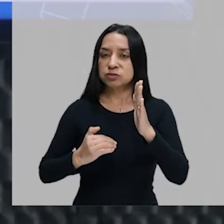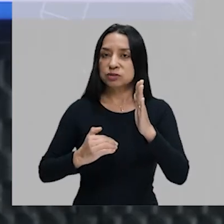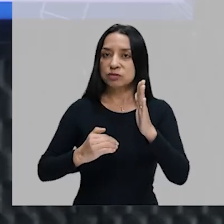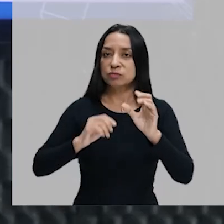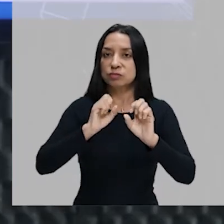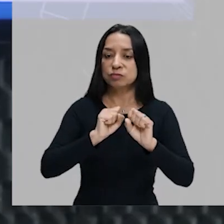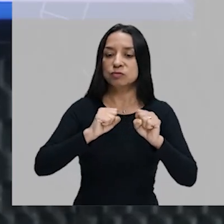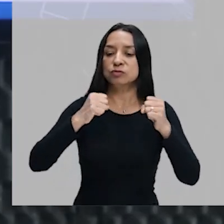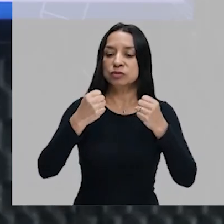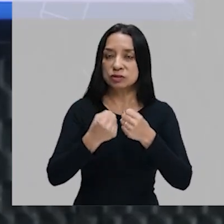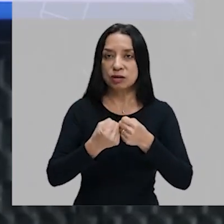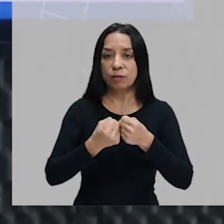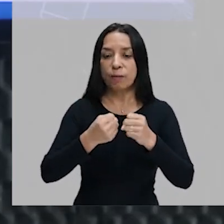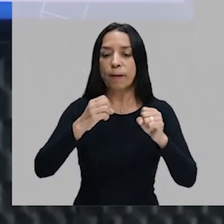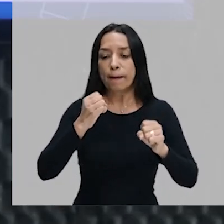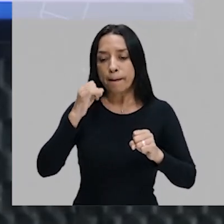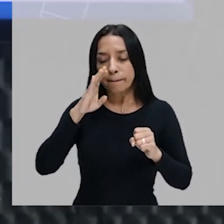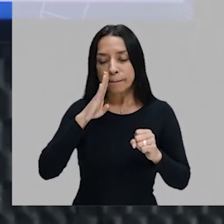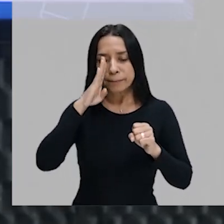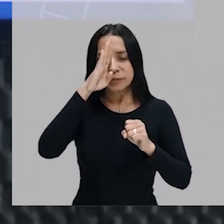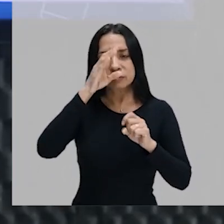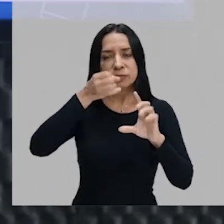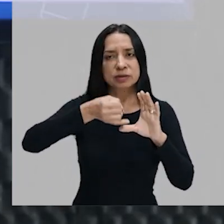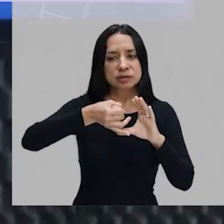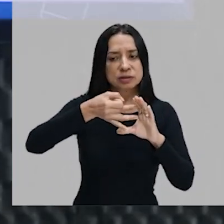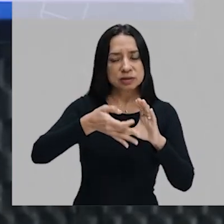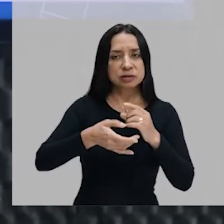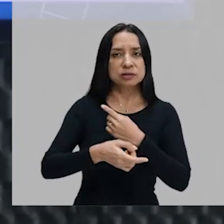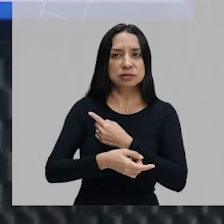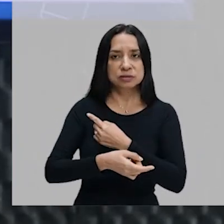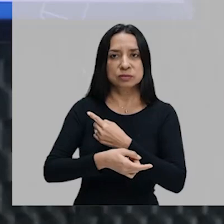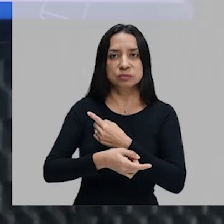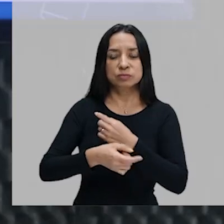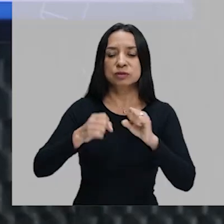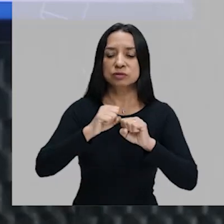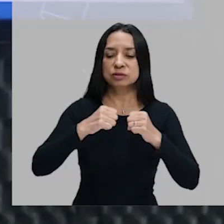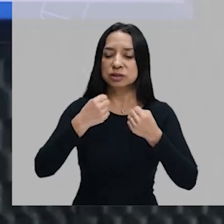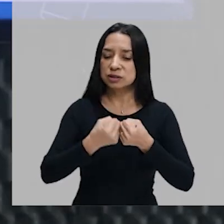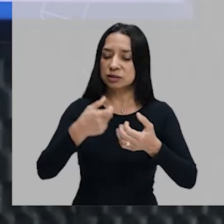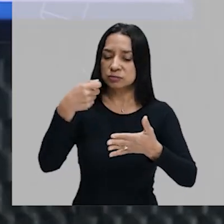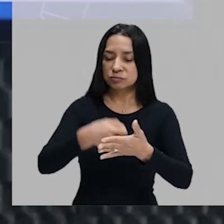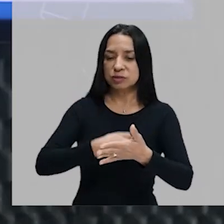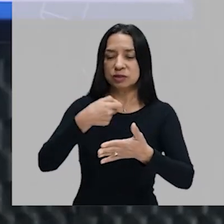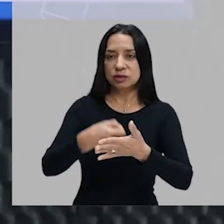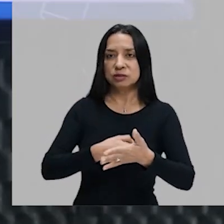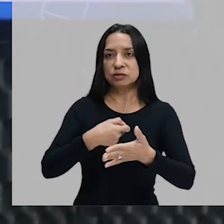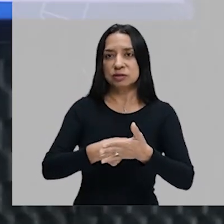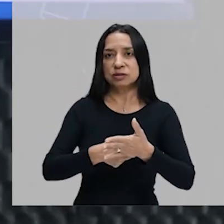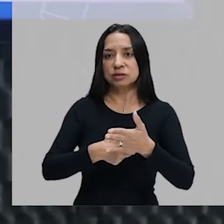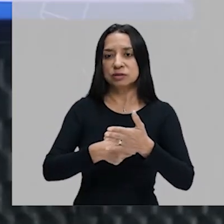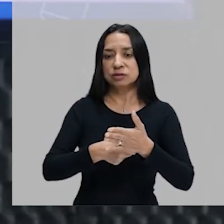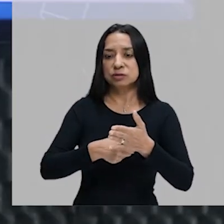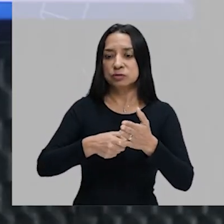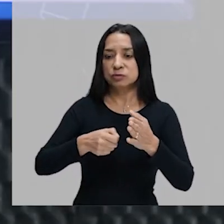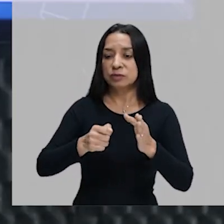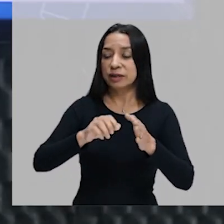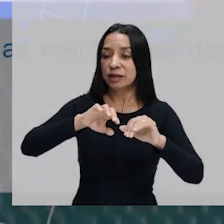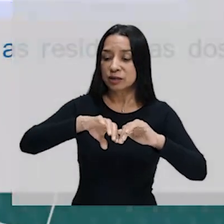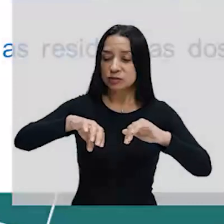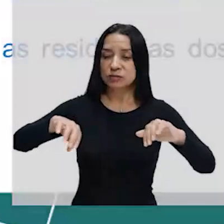É uma das principais características dessa sociedade, uma rigidez na sua estratificação